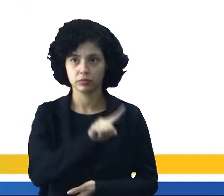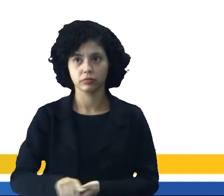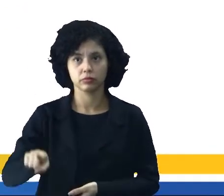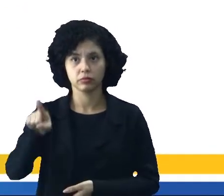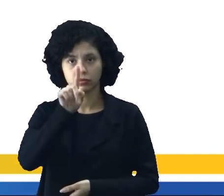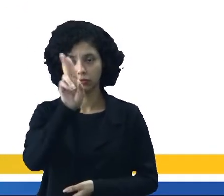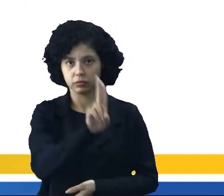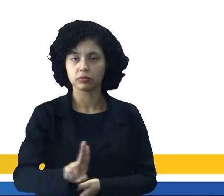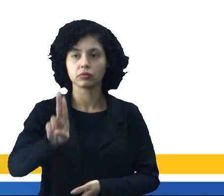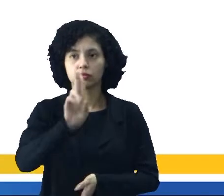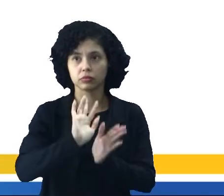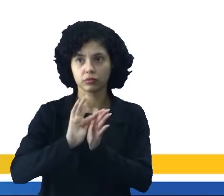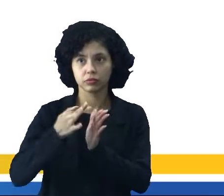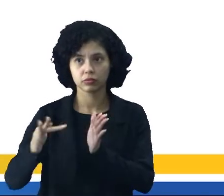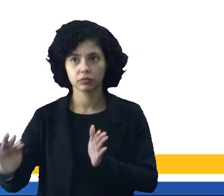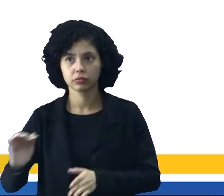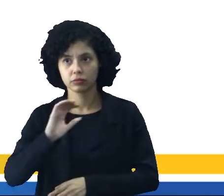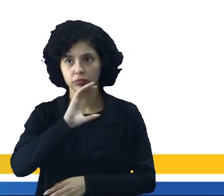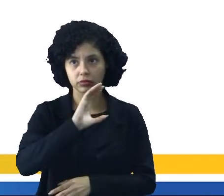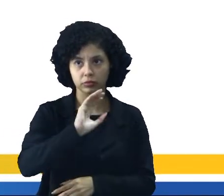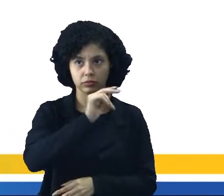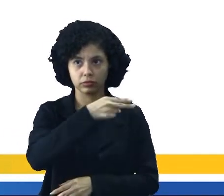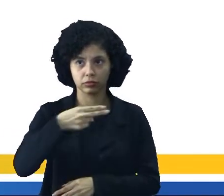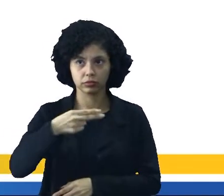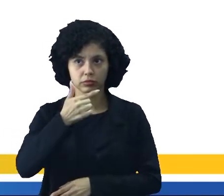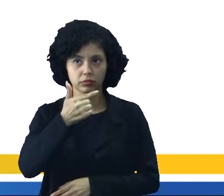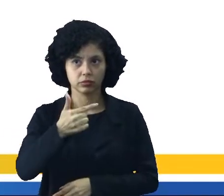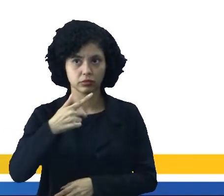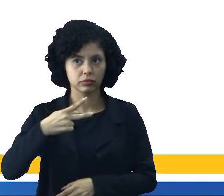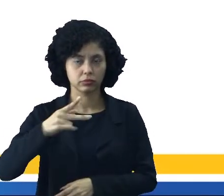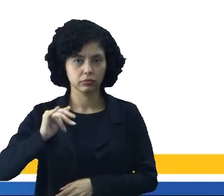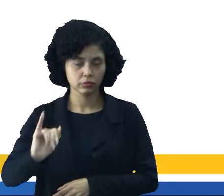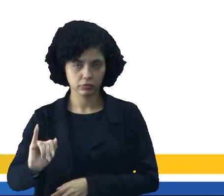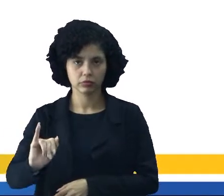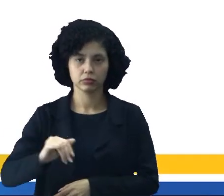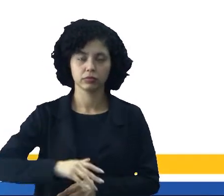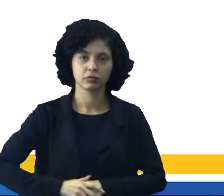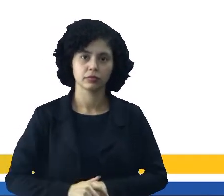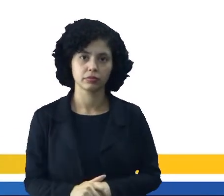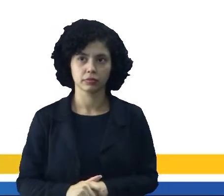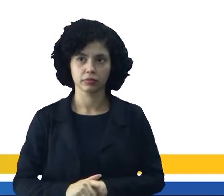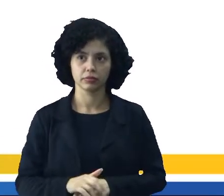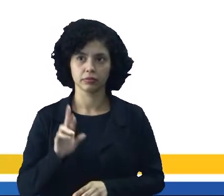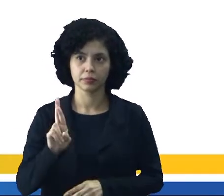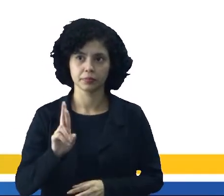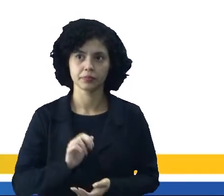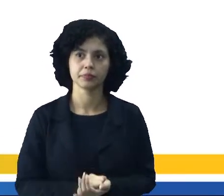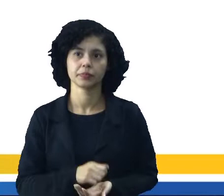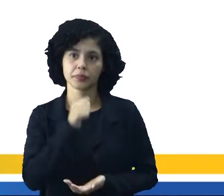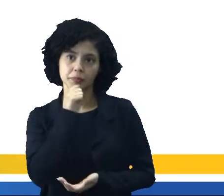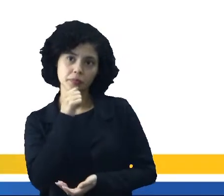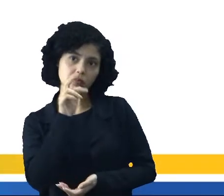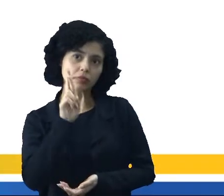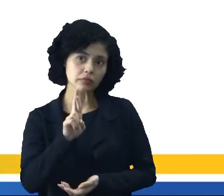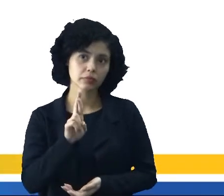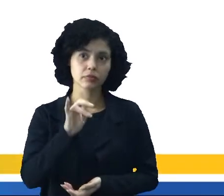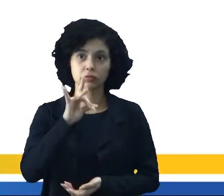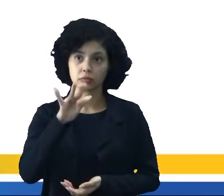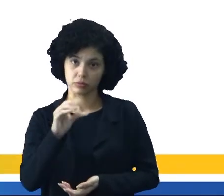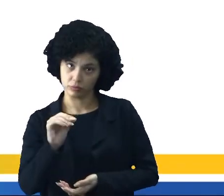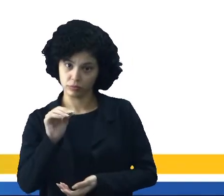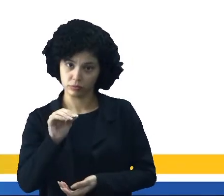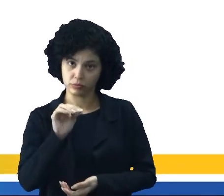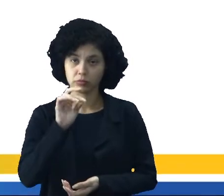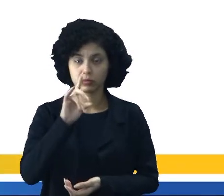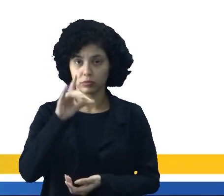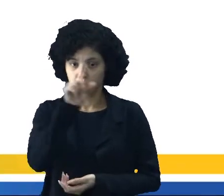da circunferência utilizamos a fórmula c = 2 pi R em que R é o